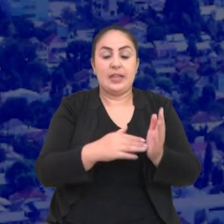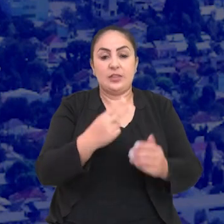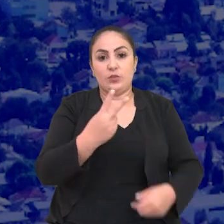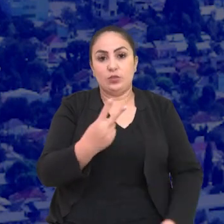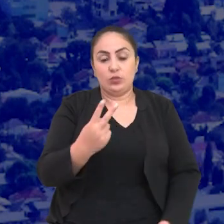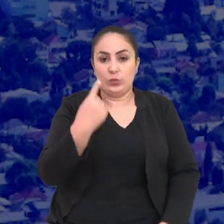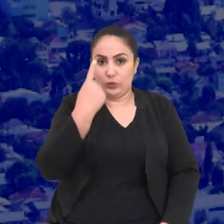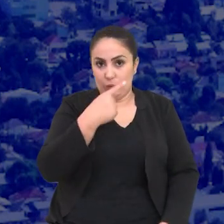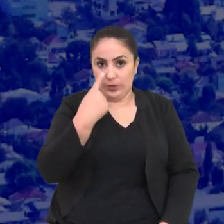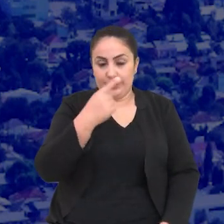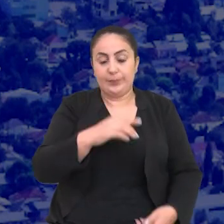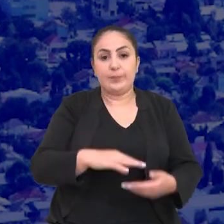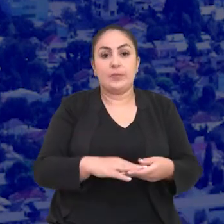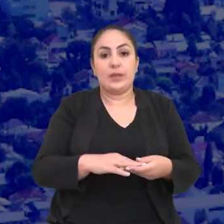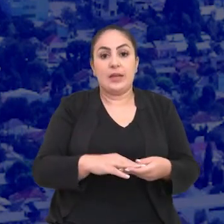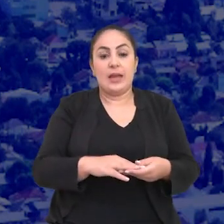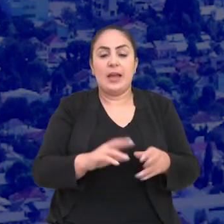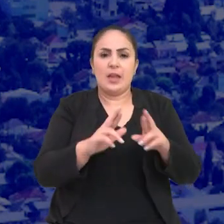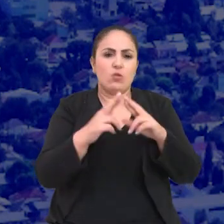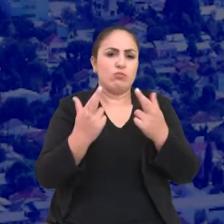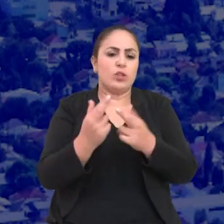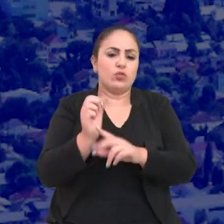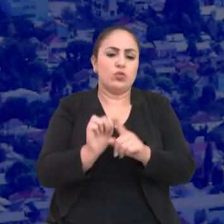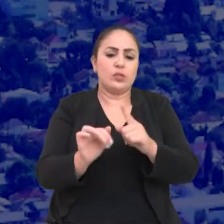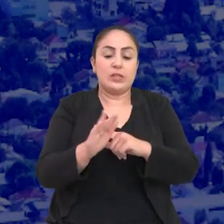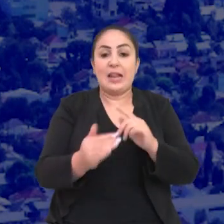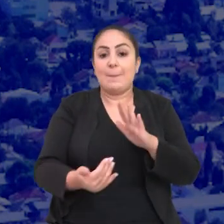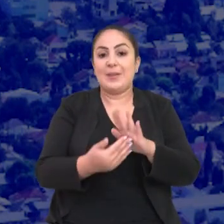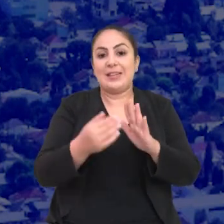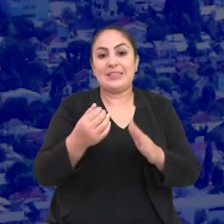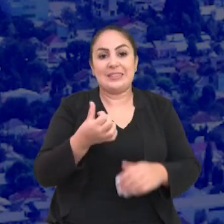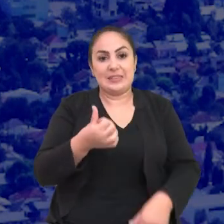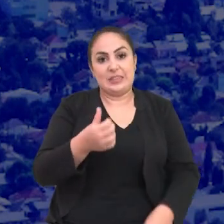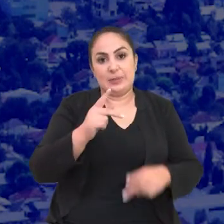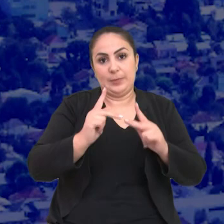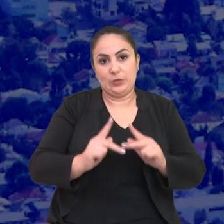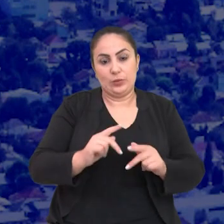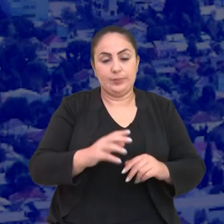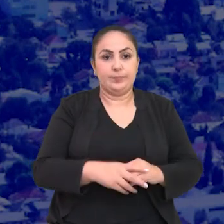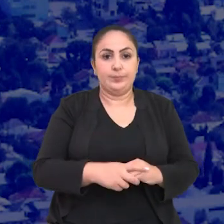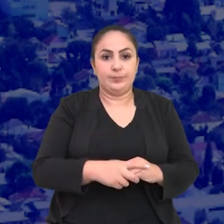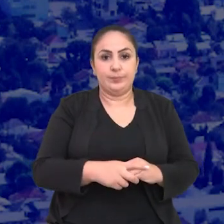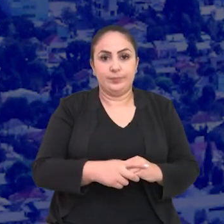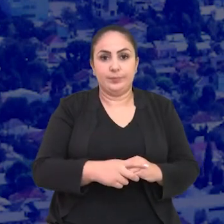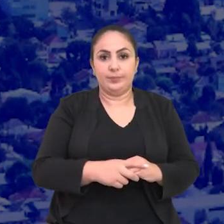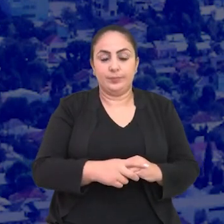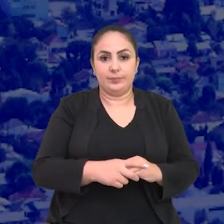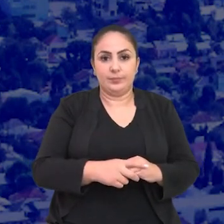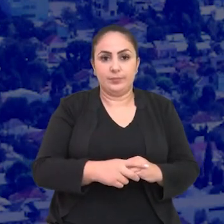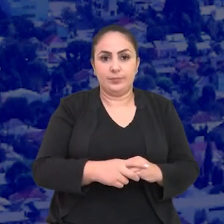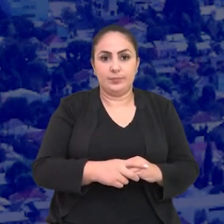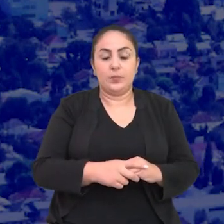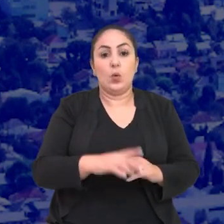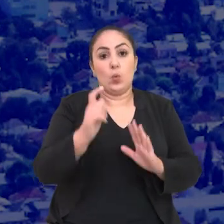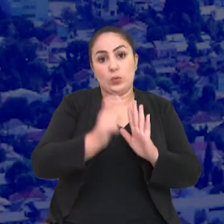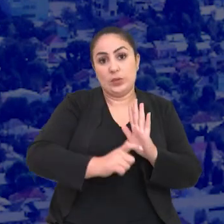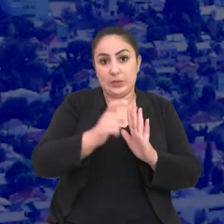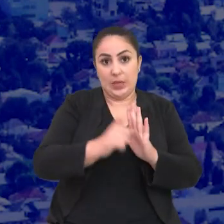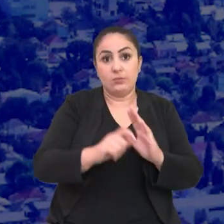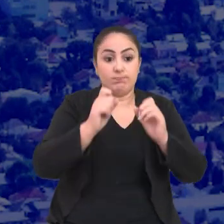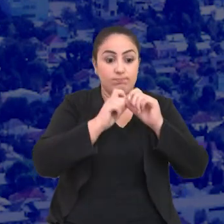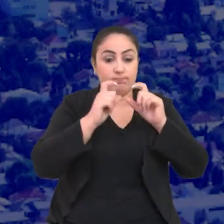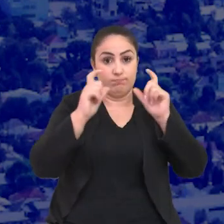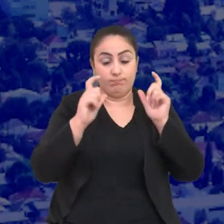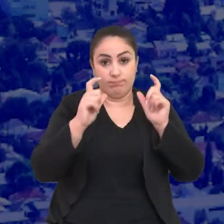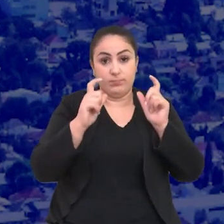domicílio até as 22 horas. E as reuniões sociais estão limitadas ao máximo de 6 pessoas.